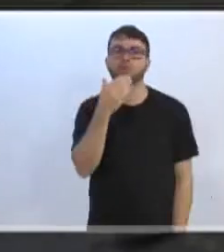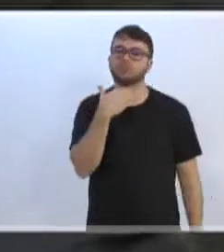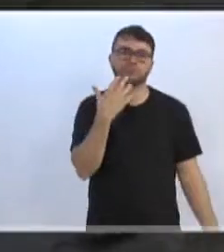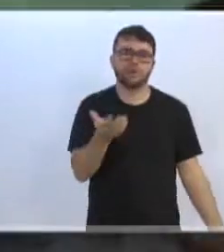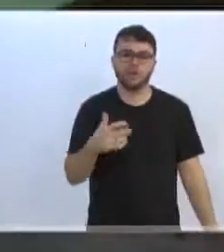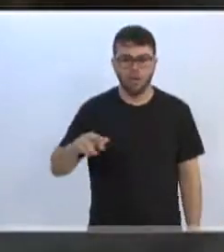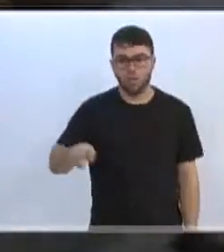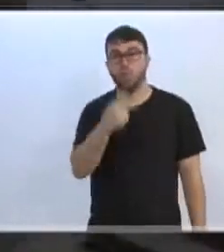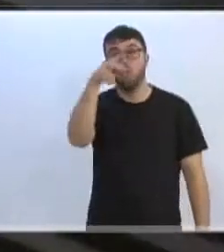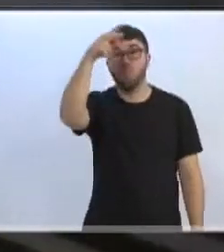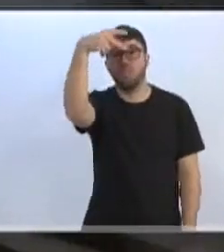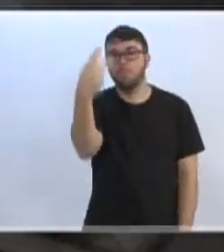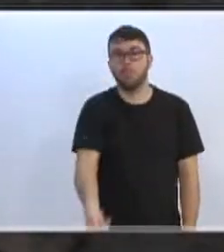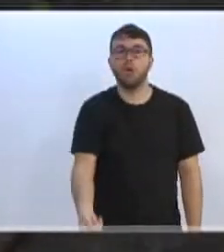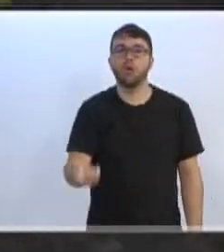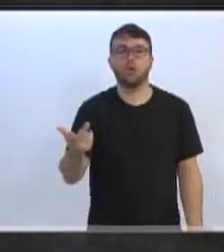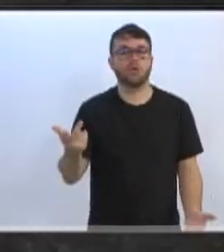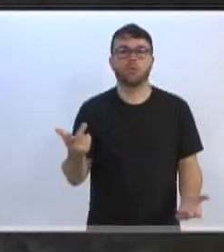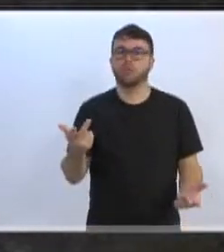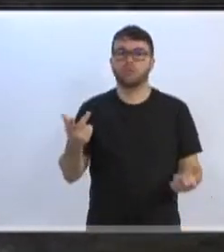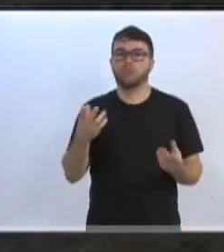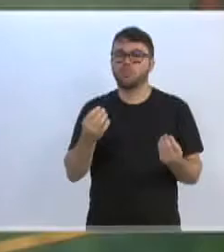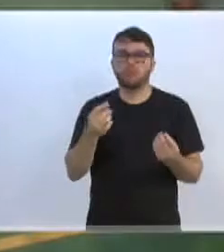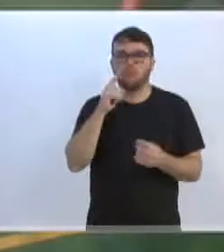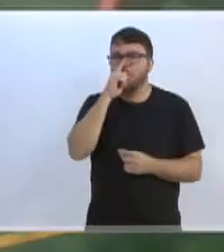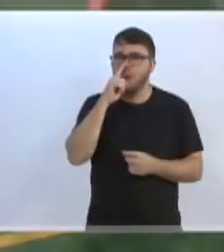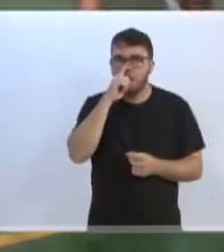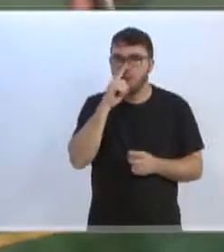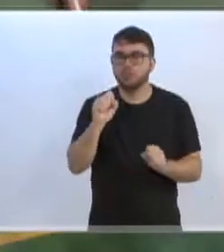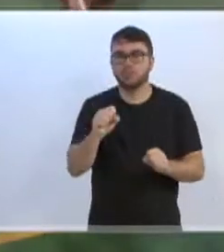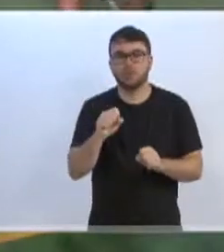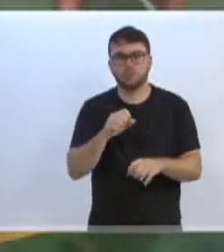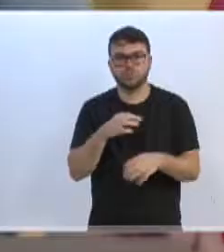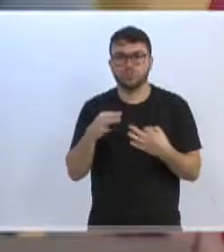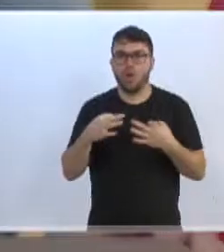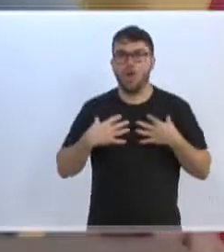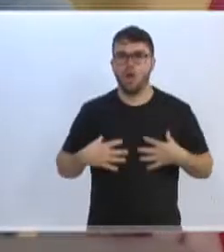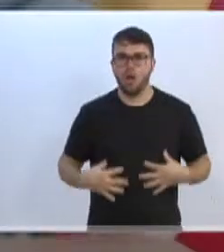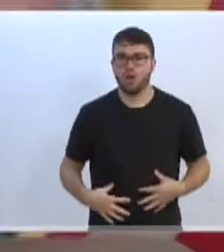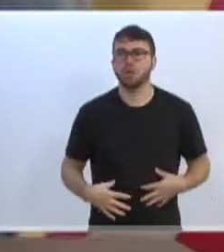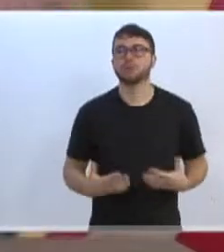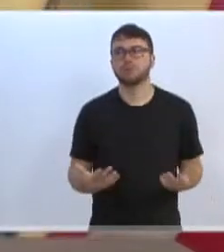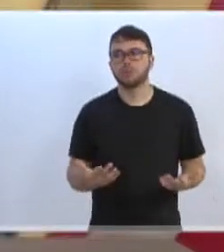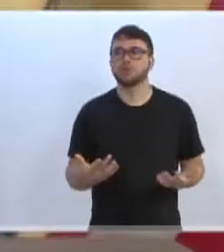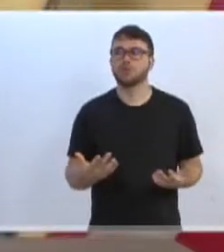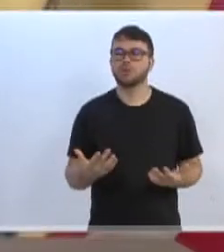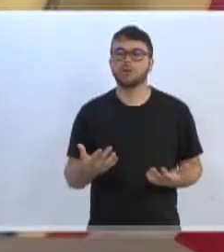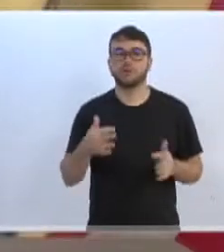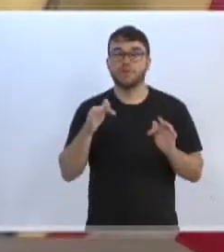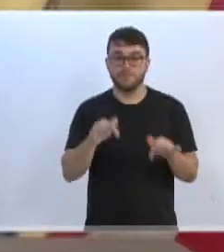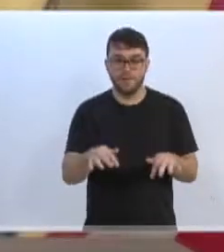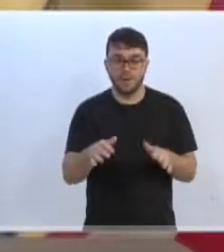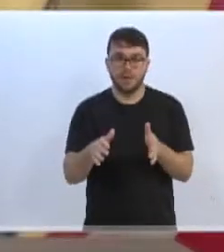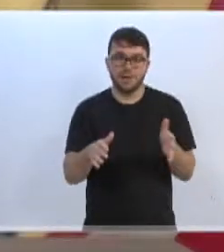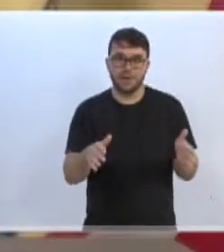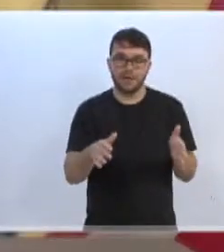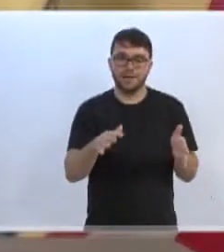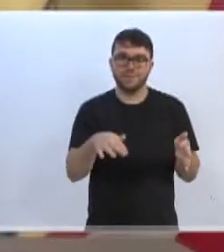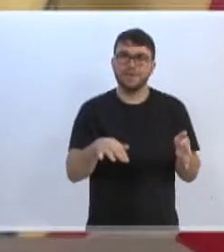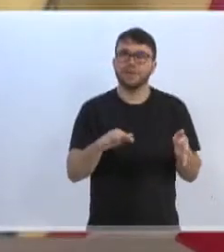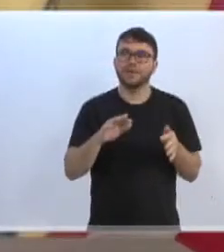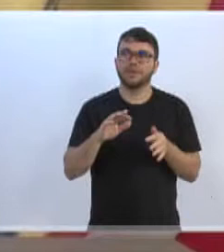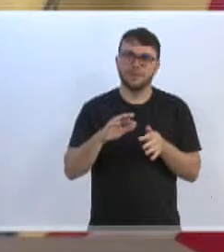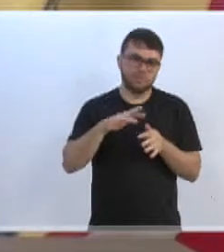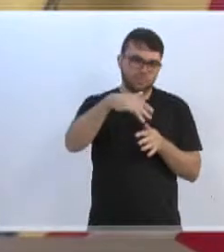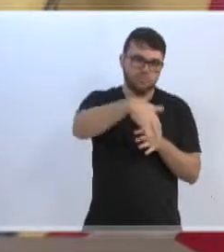aquilo ali que ela é um sabão é muito perigoso se machucar indo aonde estão os alunos ali logo acaba quadra e já tem um declínio de